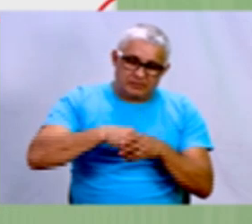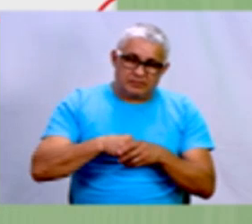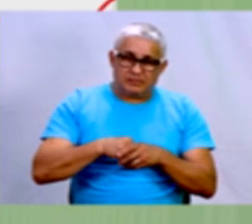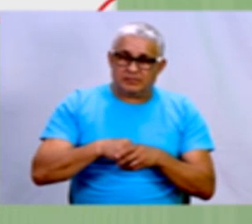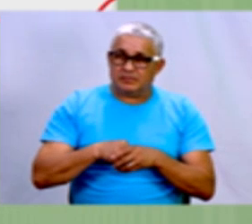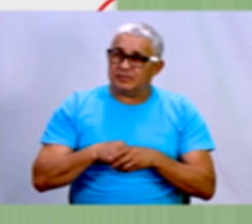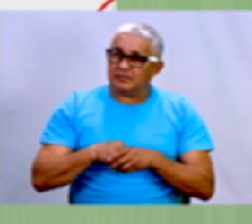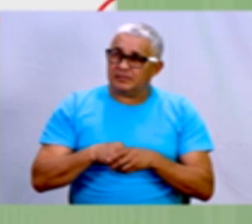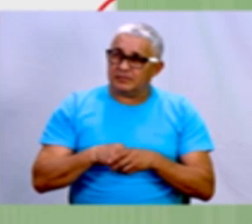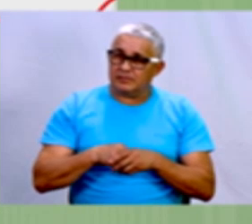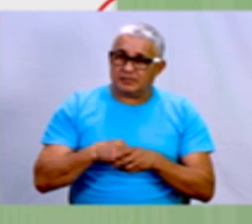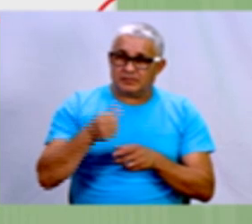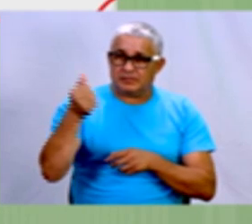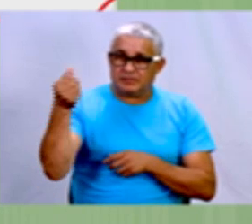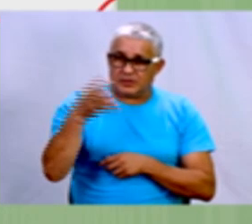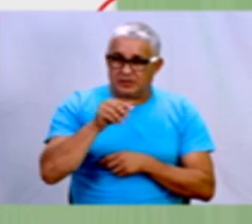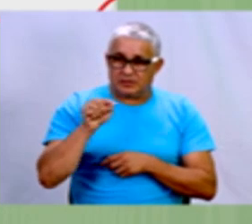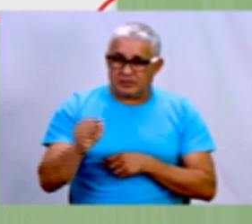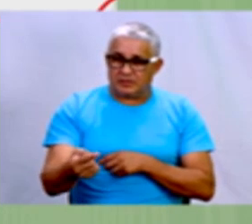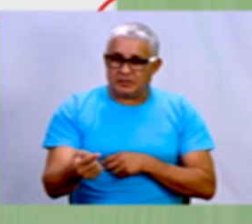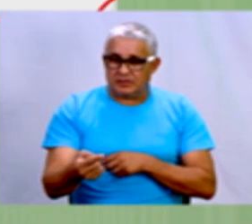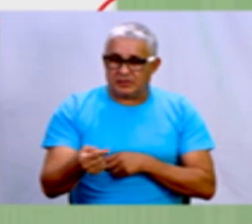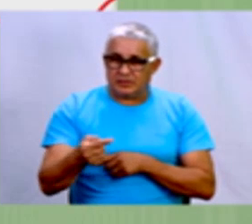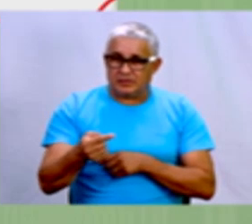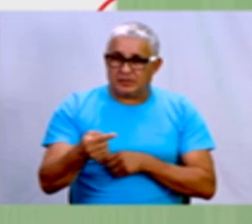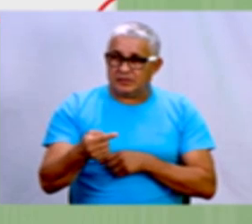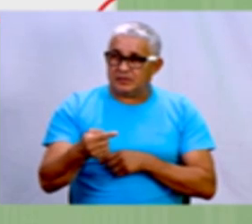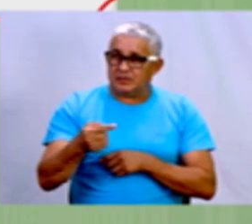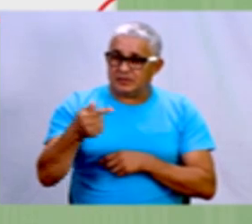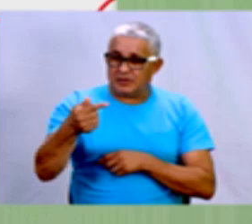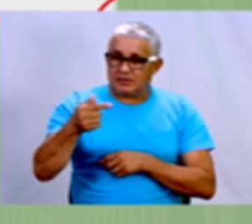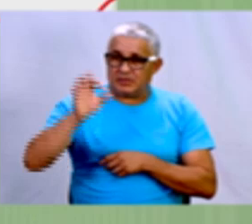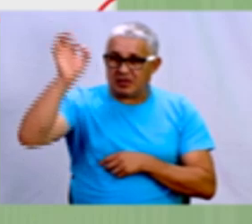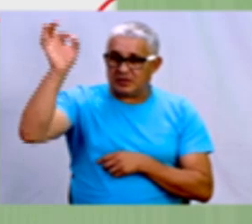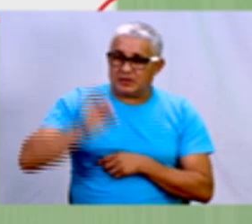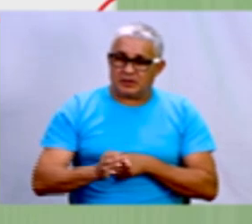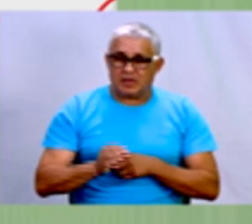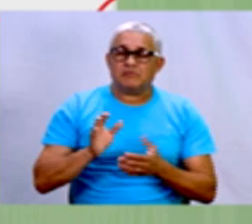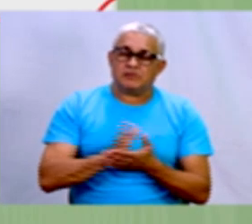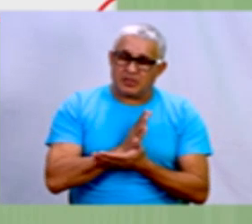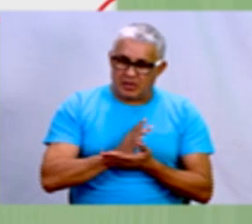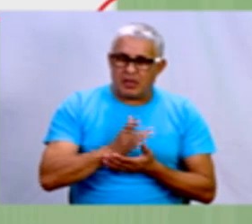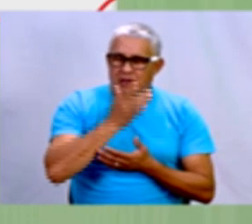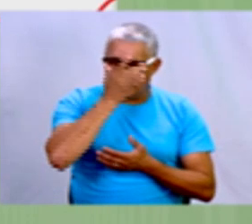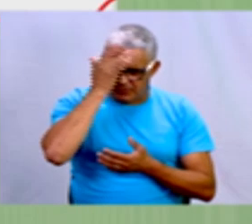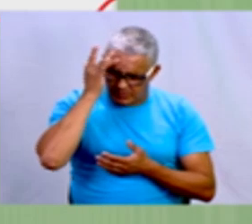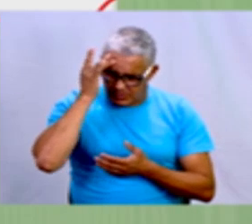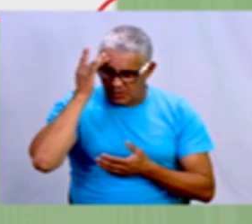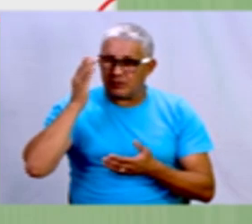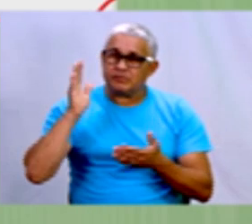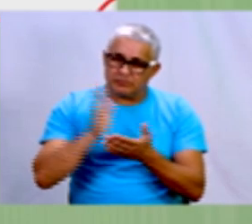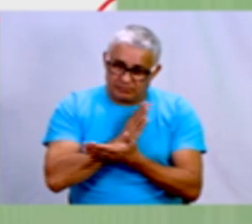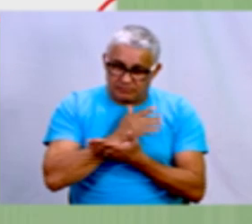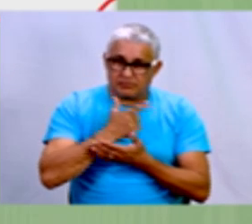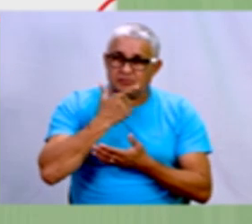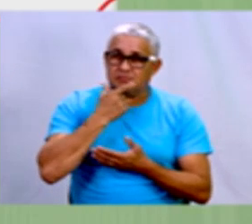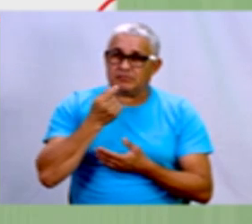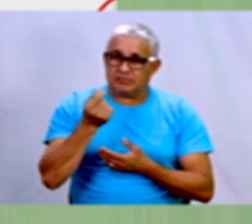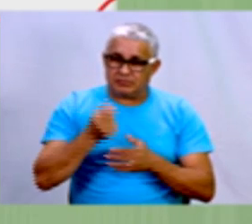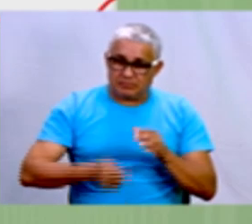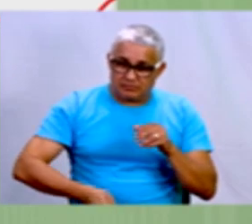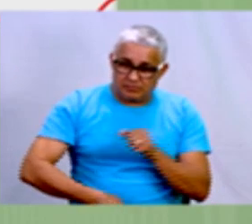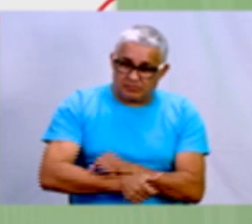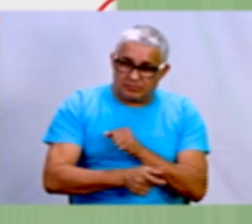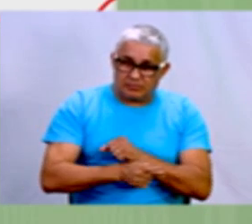aqui foi de 13,7%, né? Então, muitas pessoas, muitos investidores vão achar que